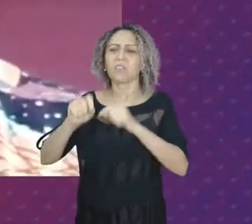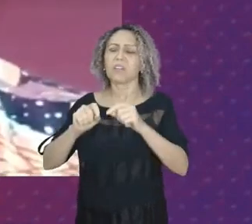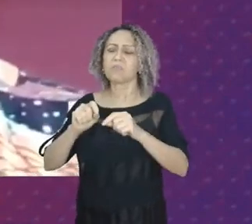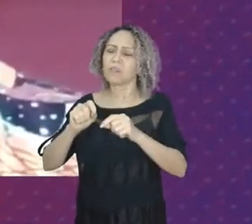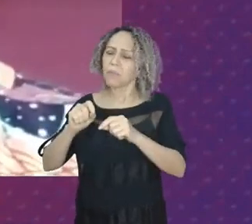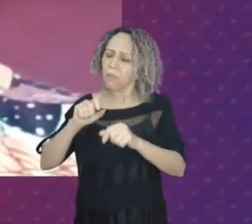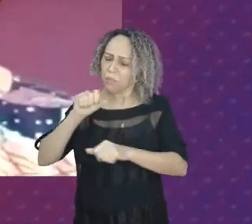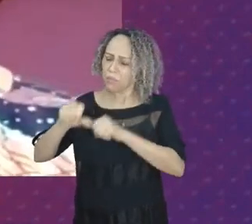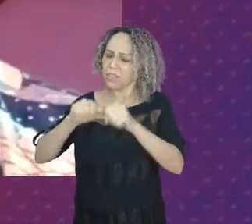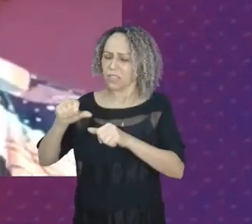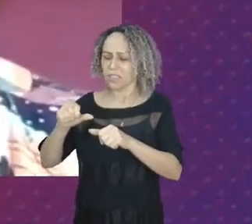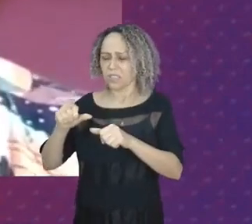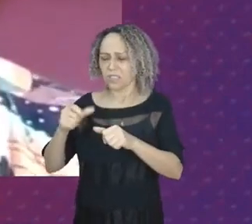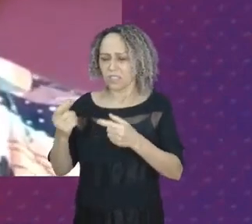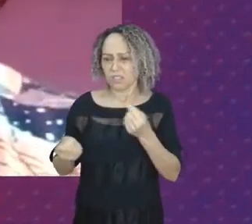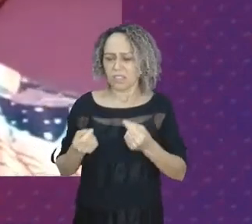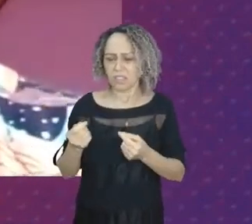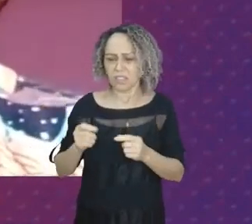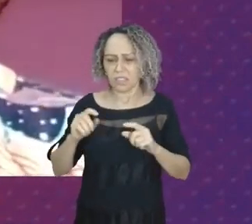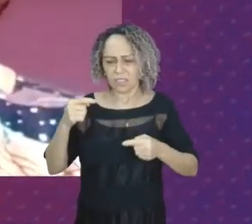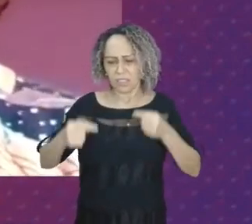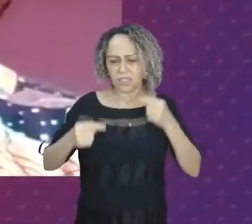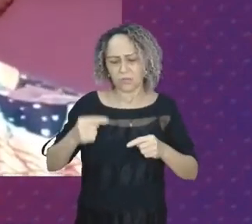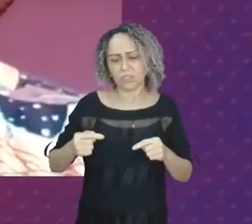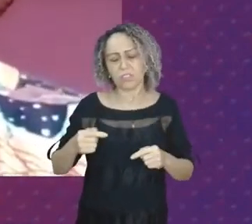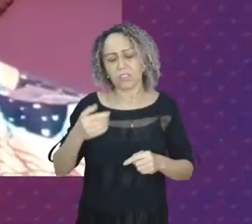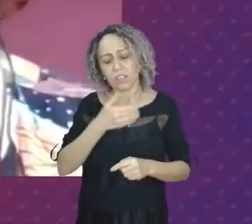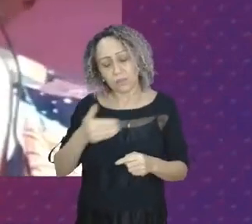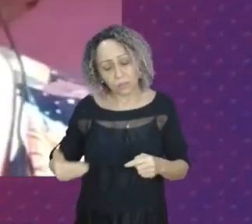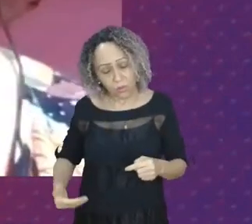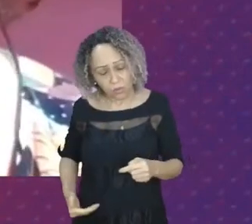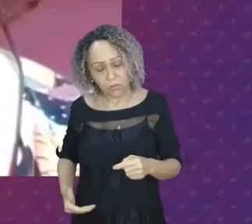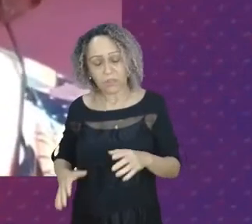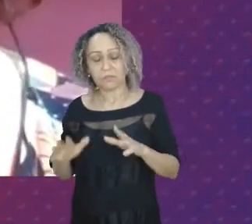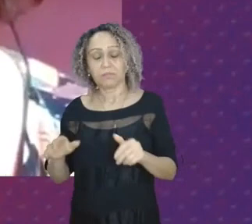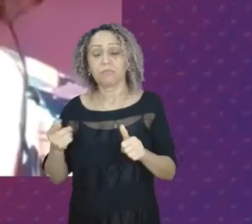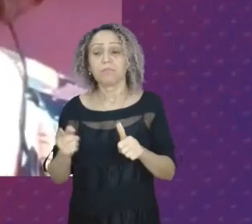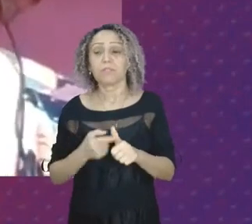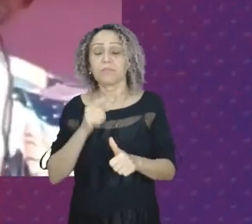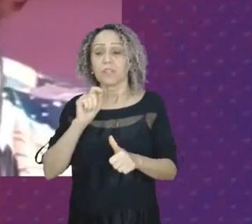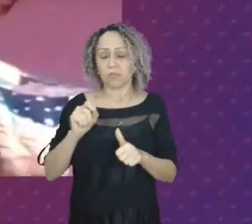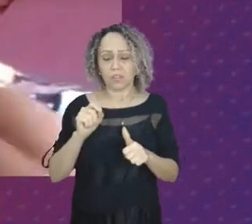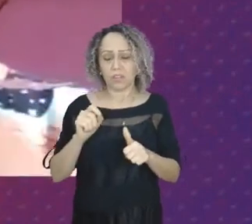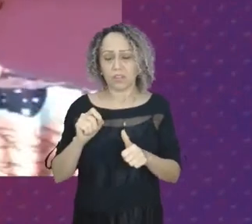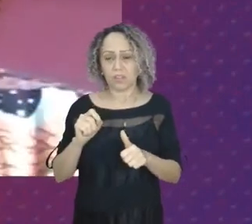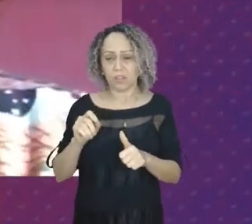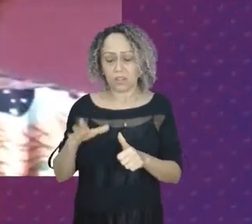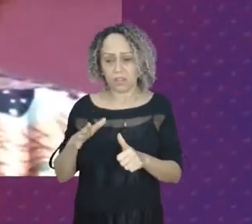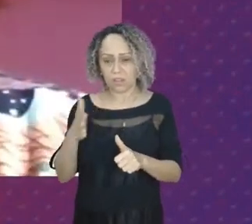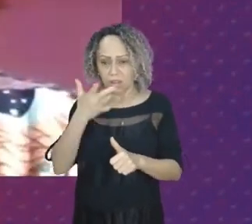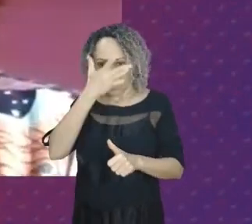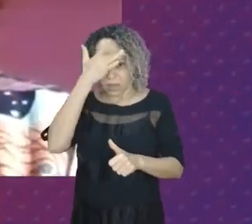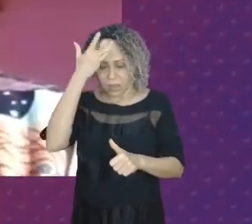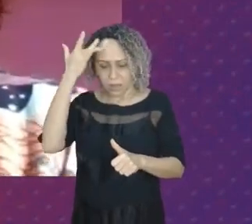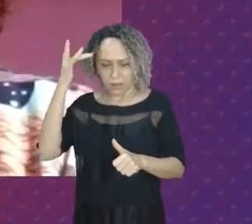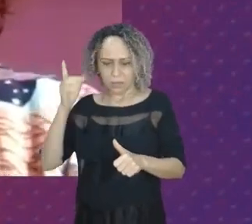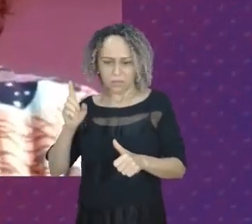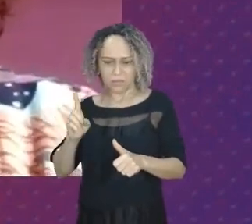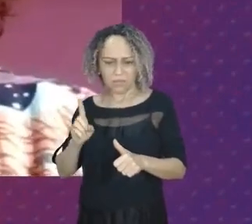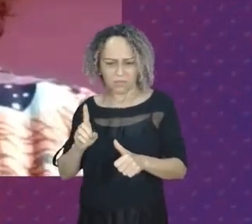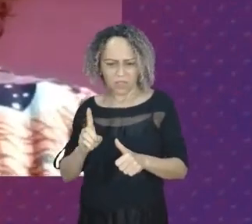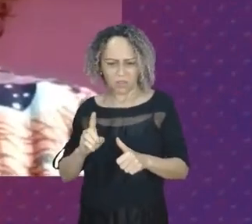afetar diretamente a resolução do problema da violência doméstica. Primeiro porque, a partir do momento que o agente não